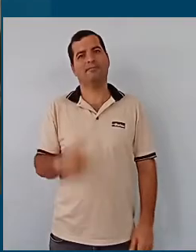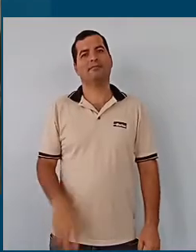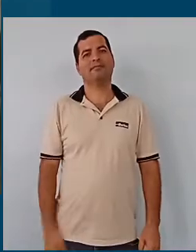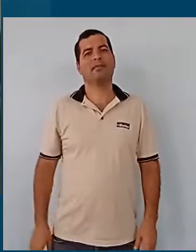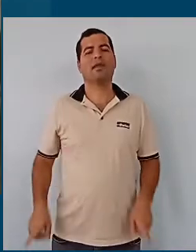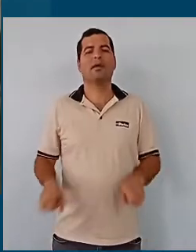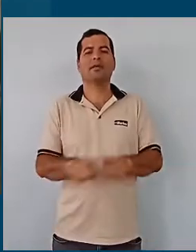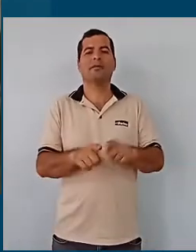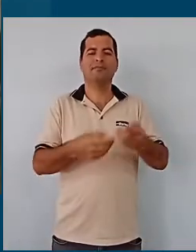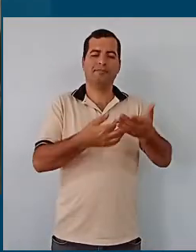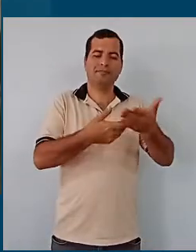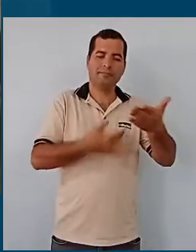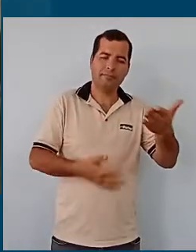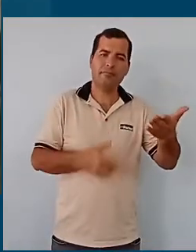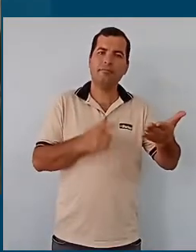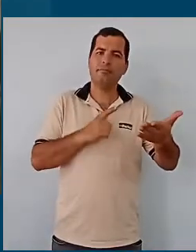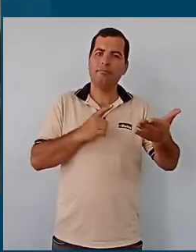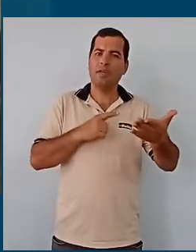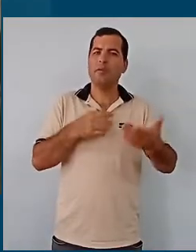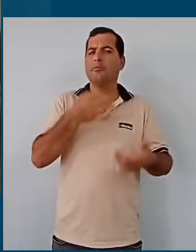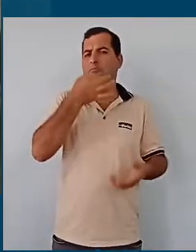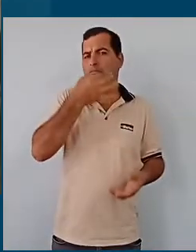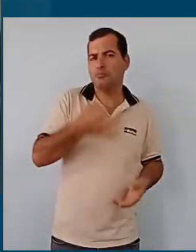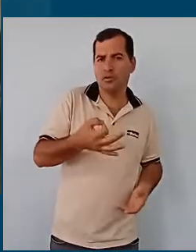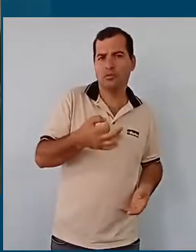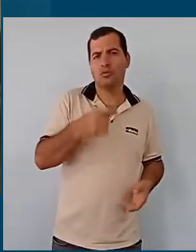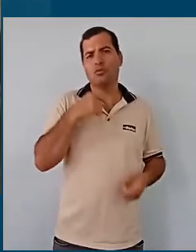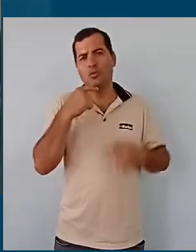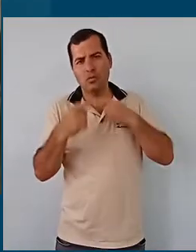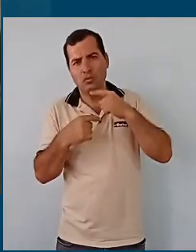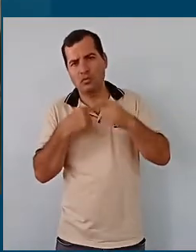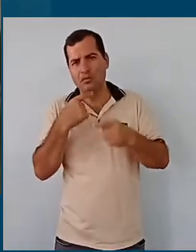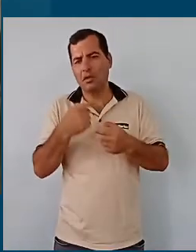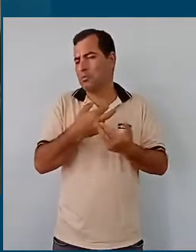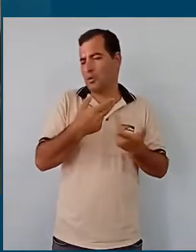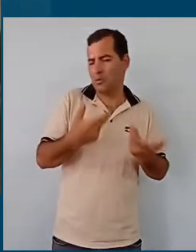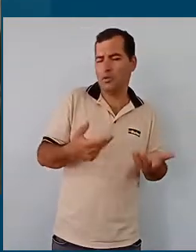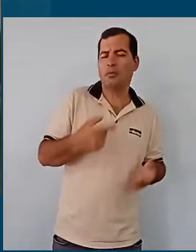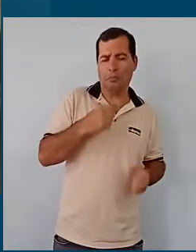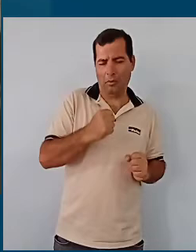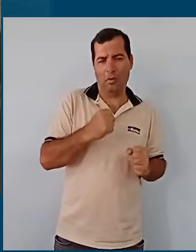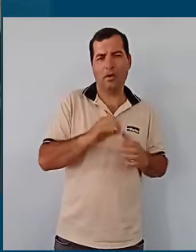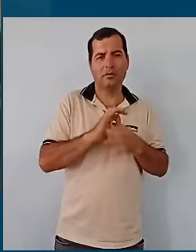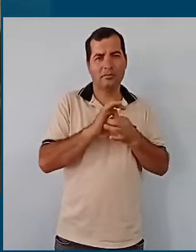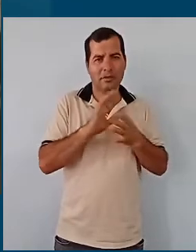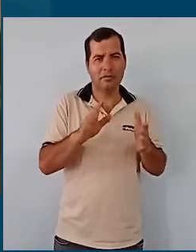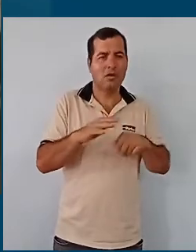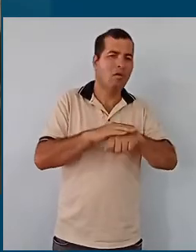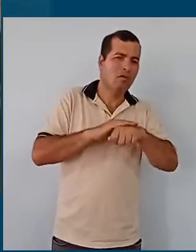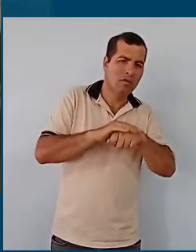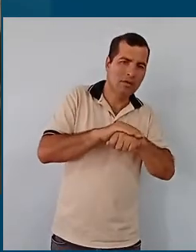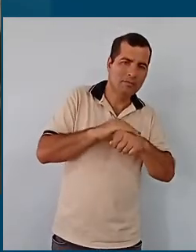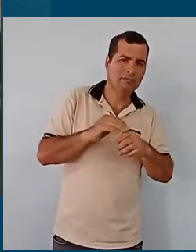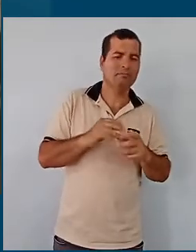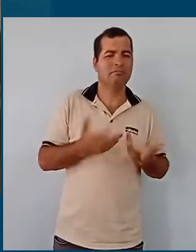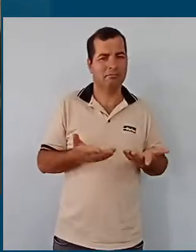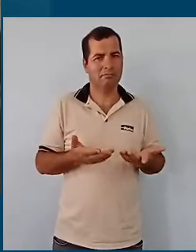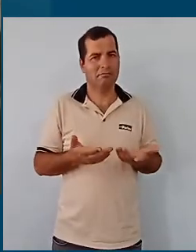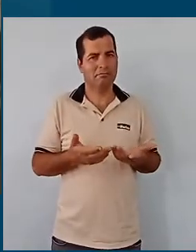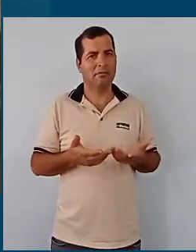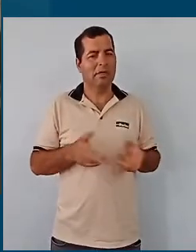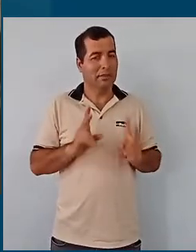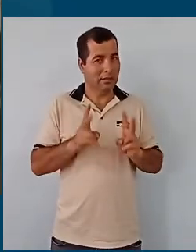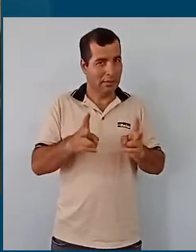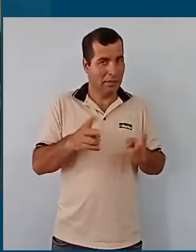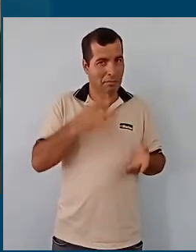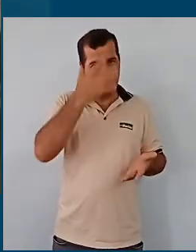podem participar durante todo o evento, enviando suas dúvidas, suas sugestões e conversando aqui com o pessoal. Tem sempre alguém de